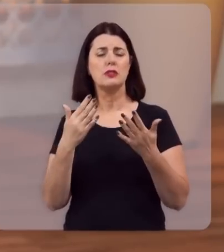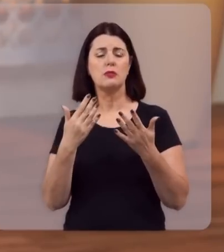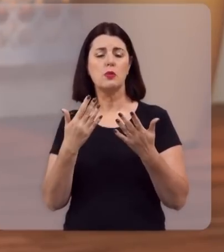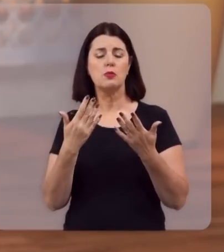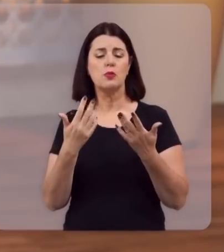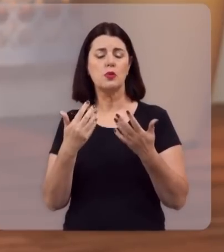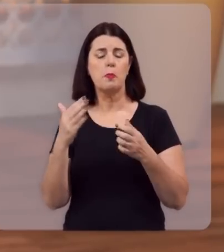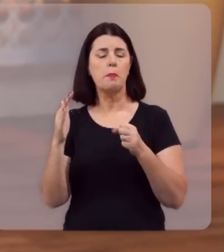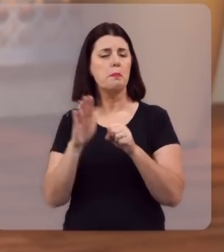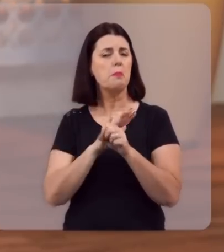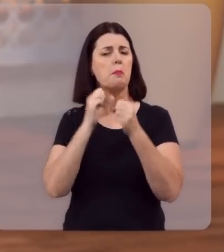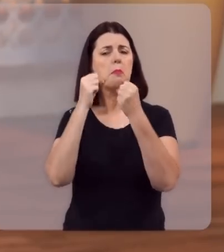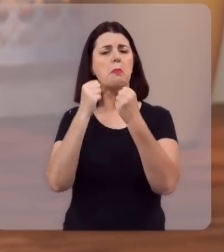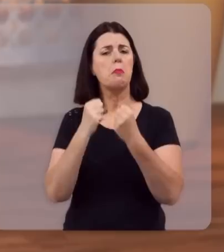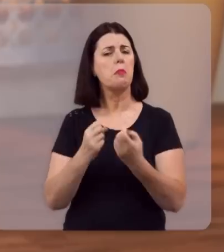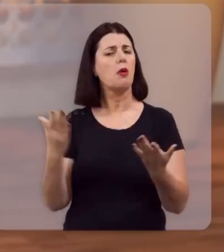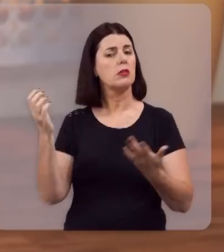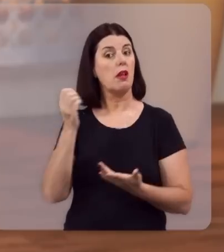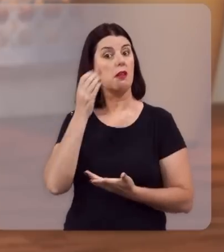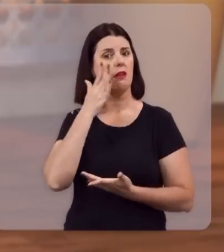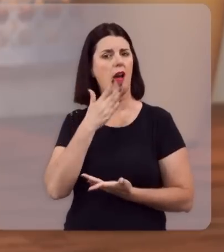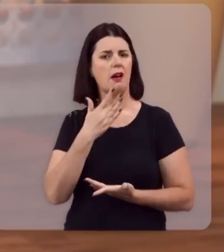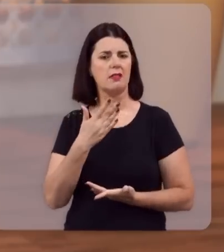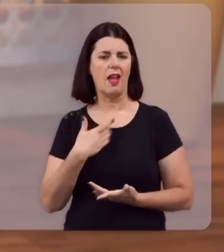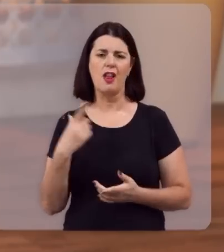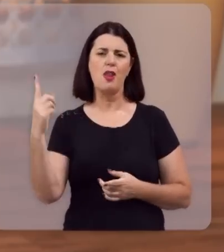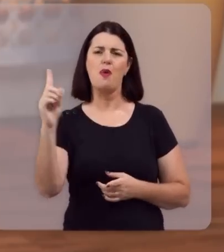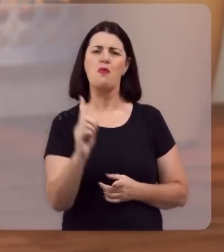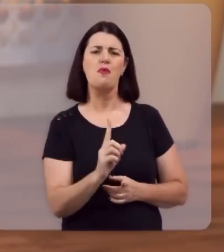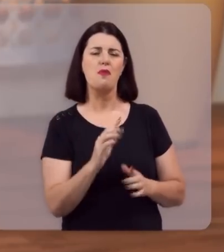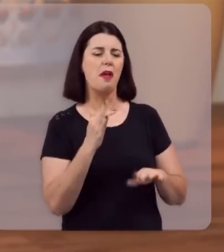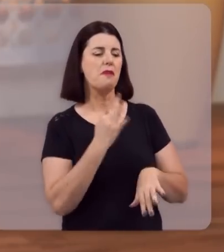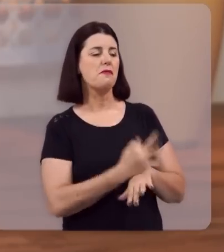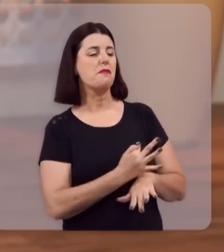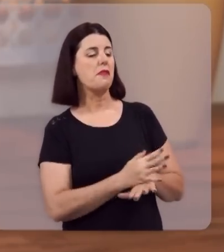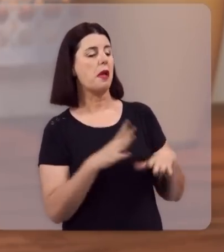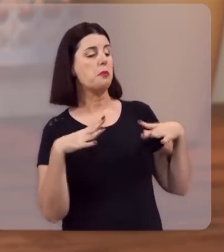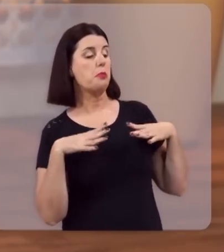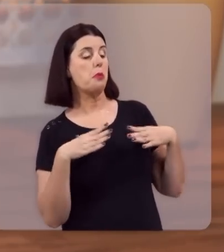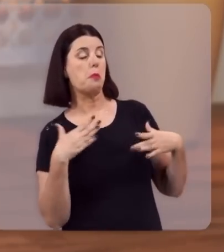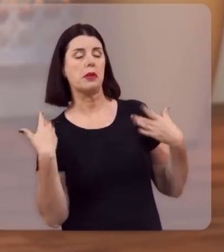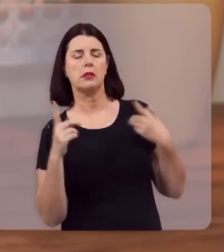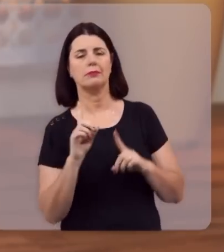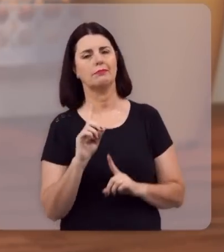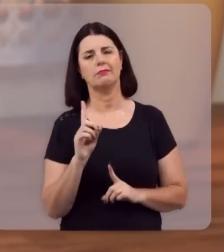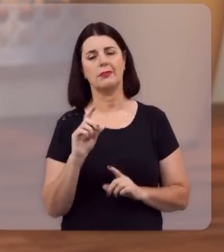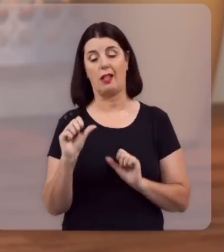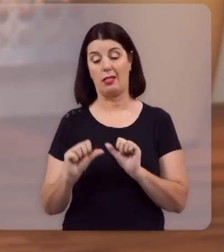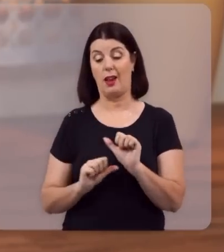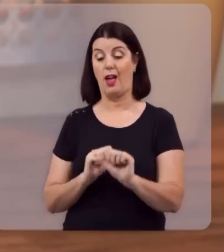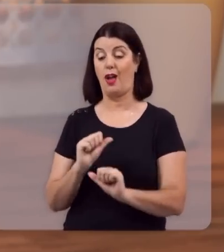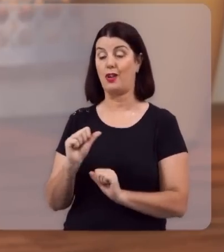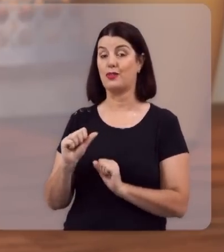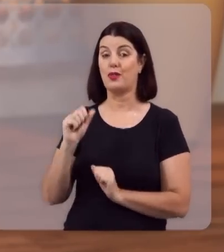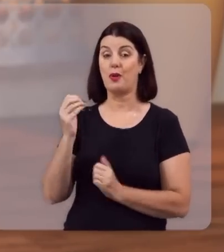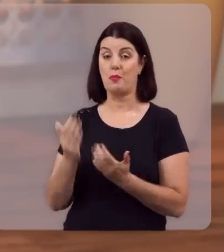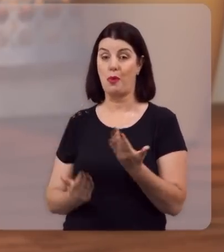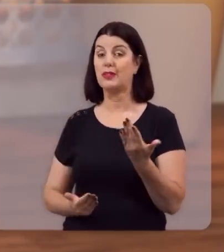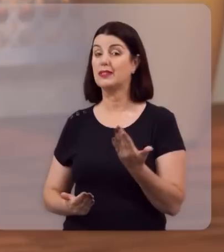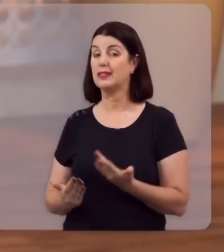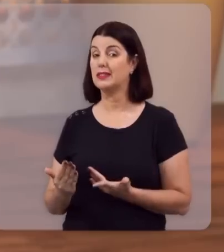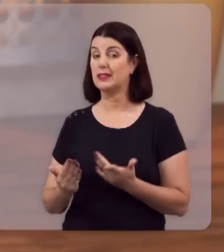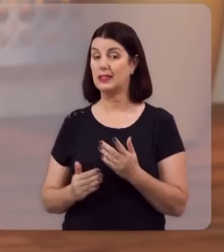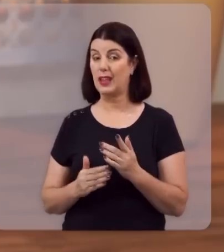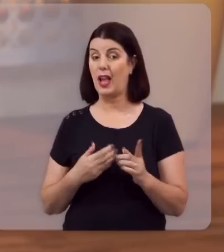nós Mas ele não veio apenas tirar férias aqui ao contrário eles se fez em forma de servo encarou